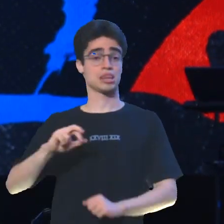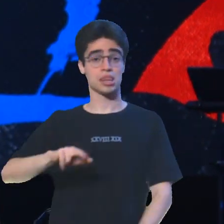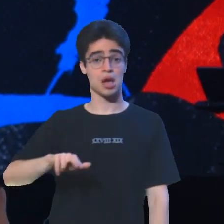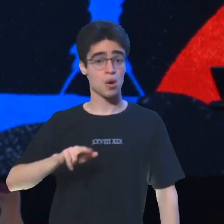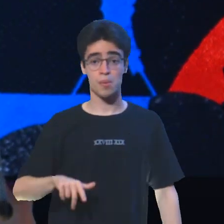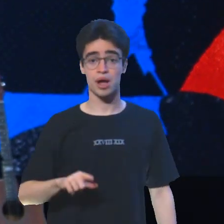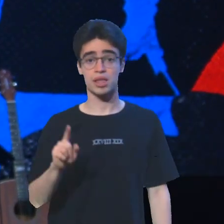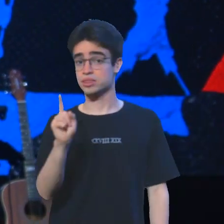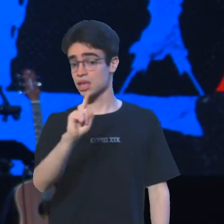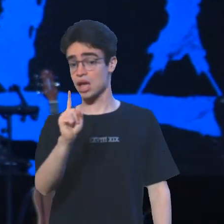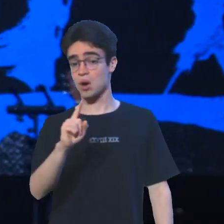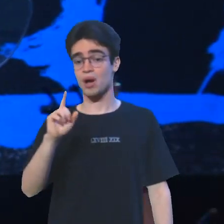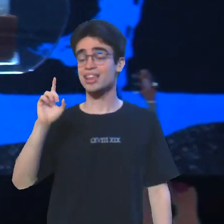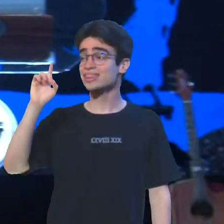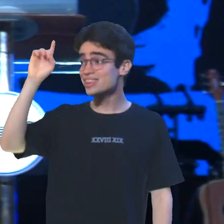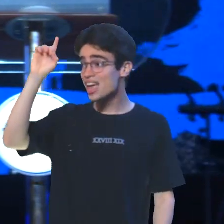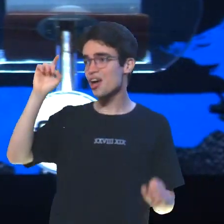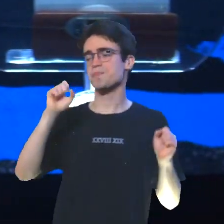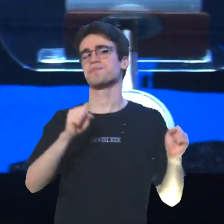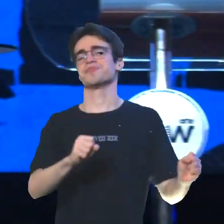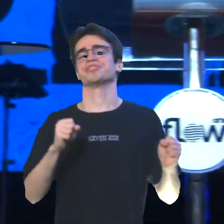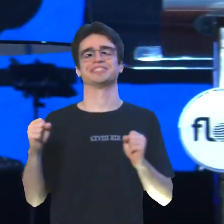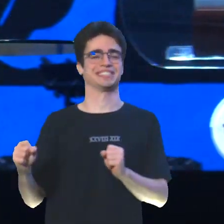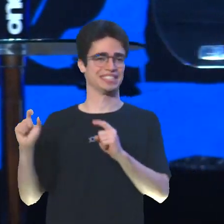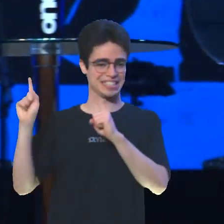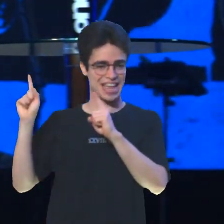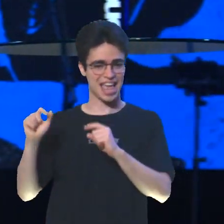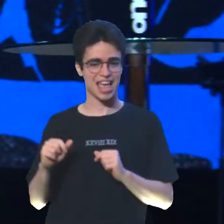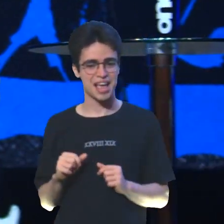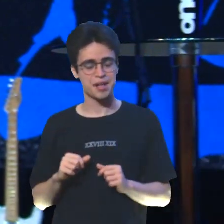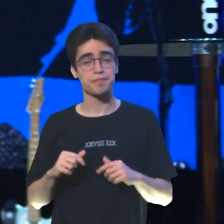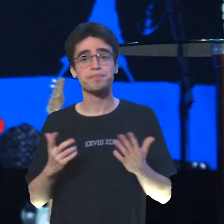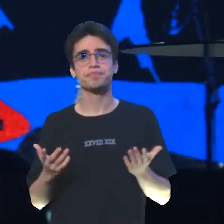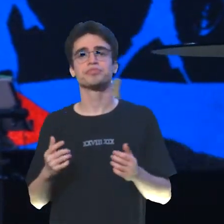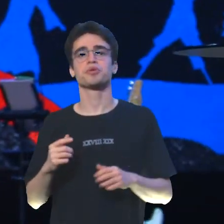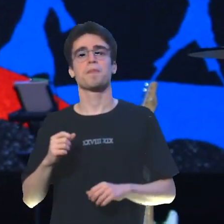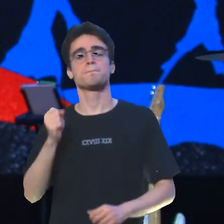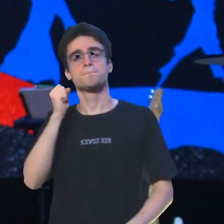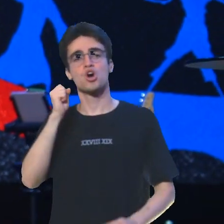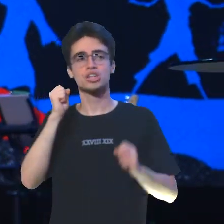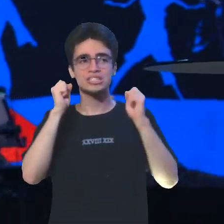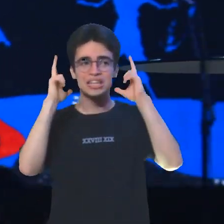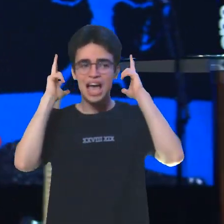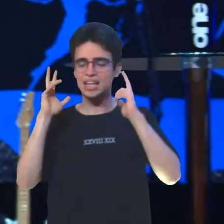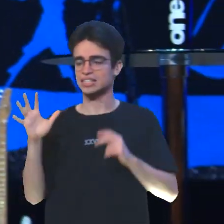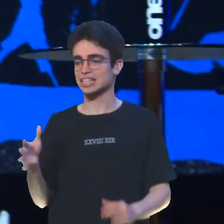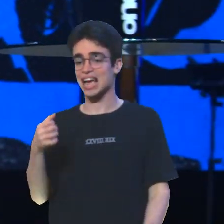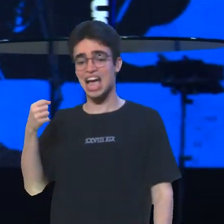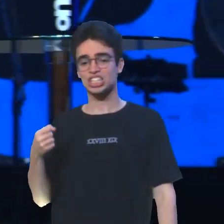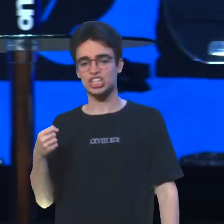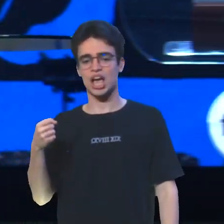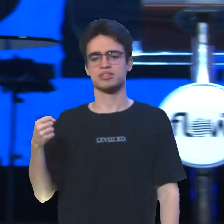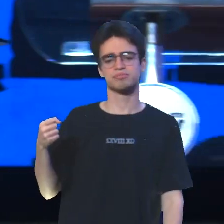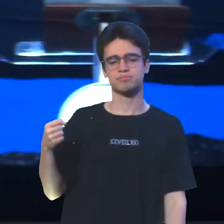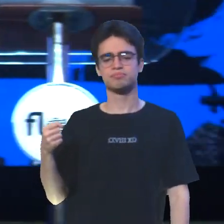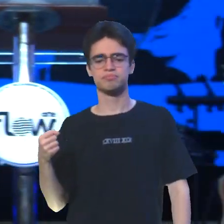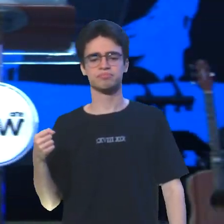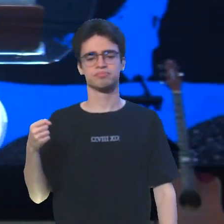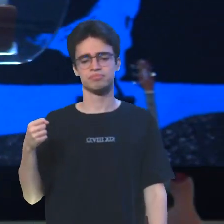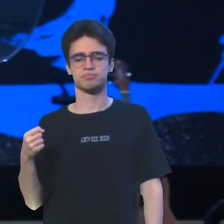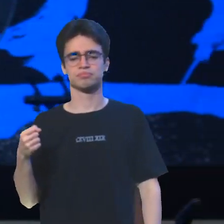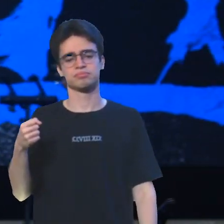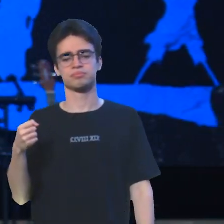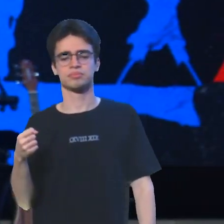mas sim na força de Deus. Então, quando Moisés está andando com o seu cajado, ele